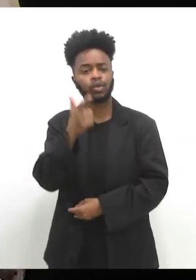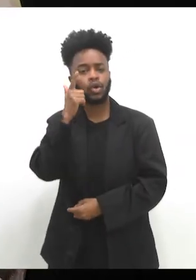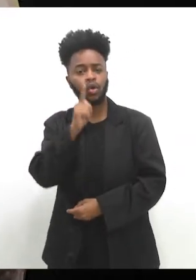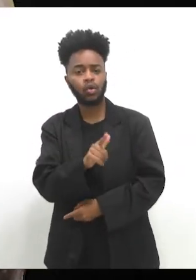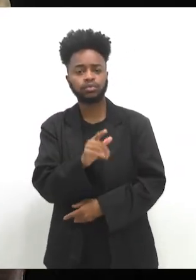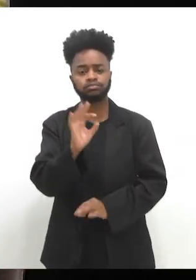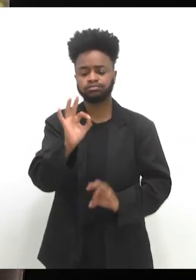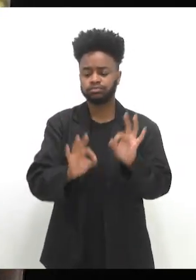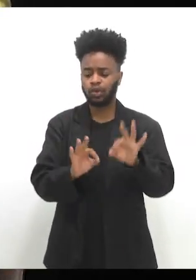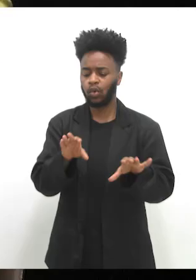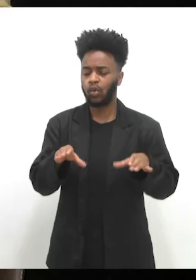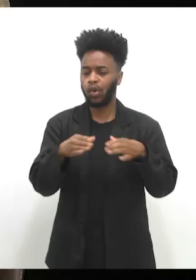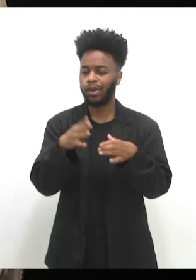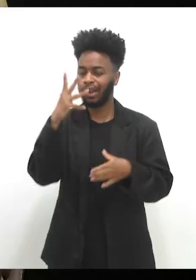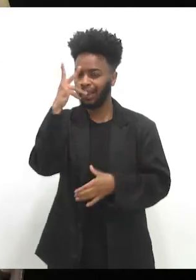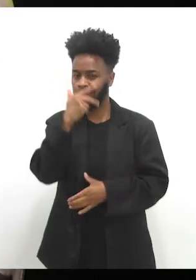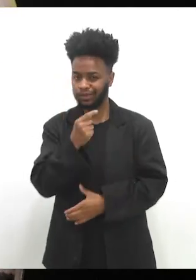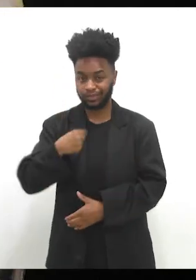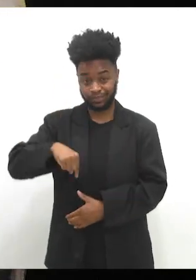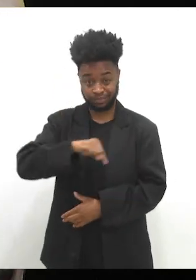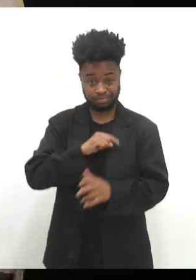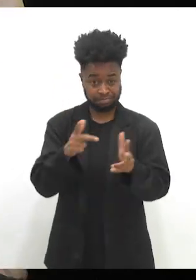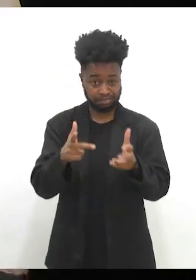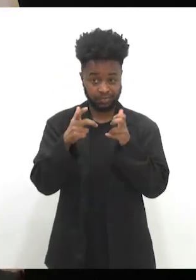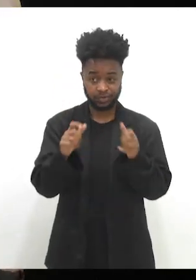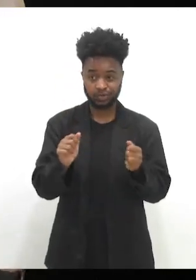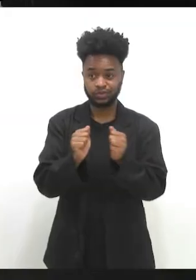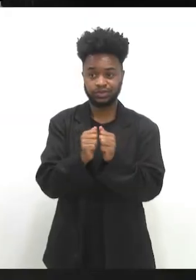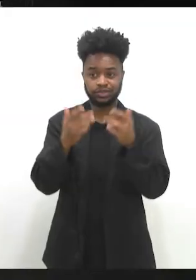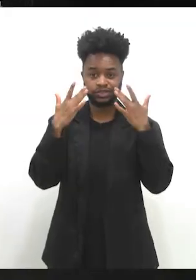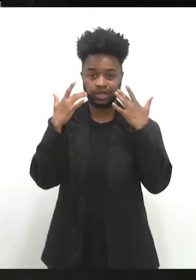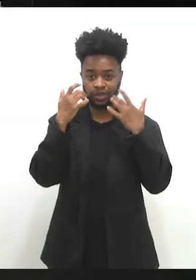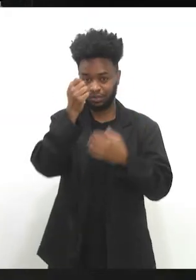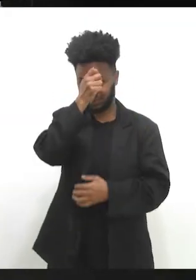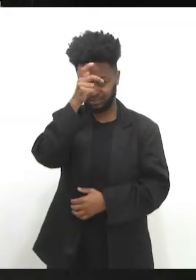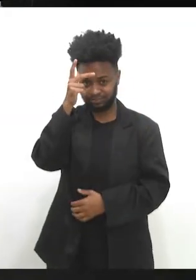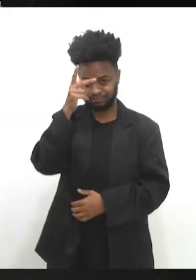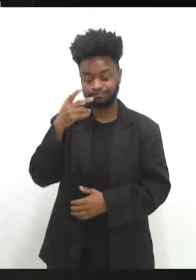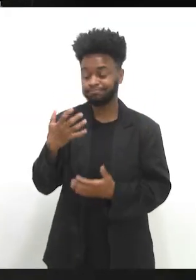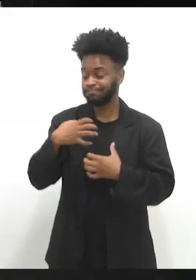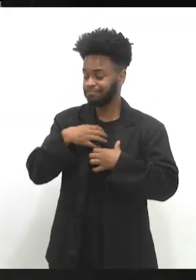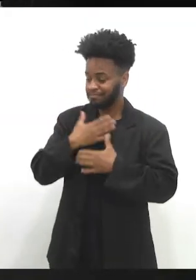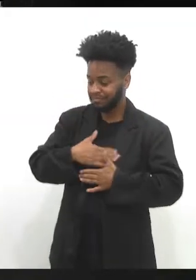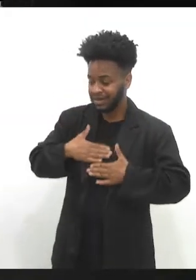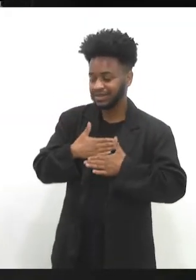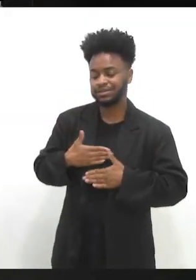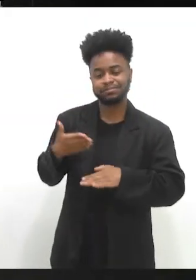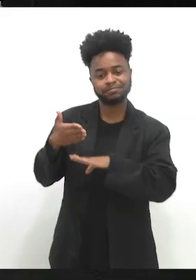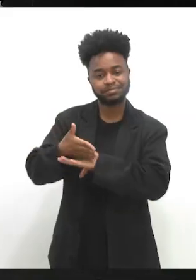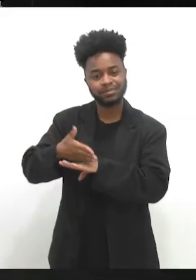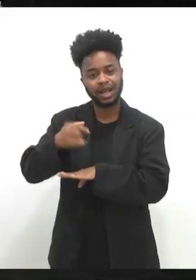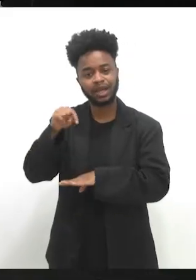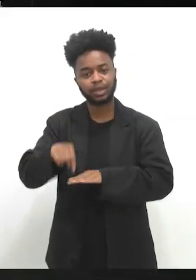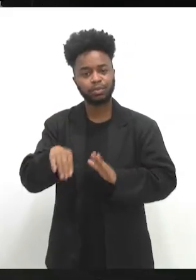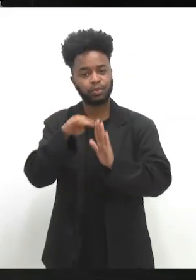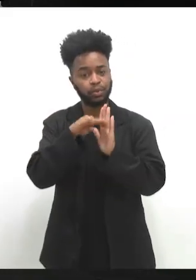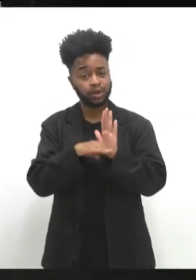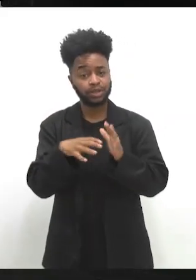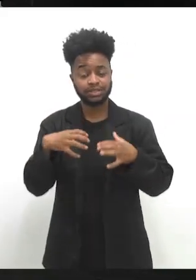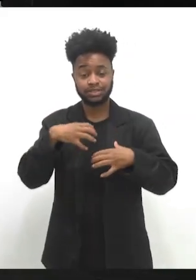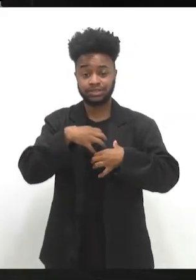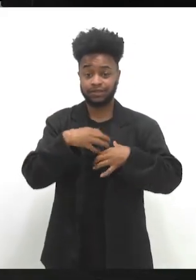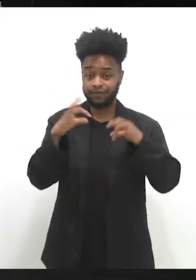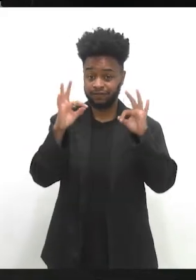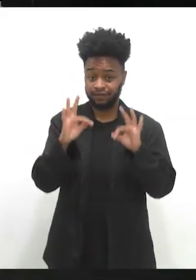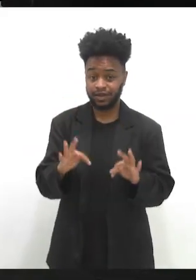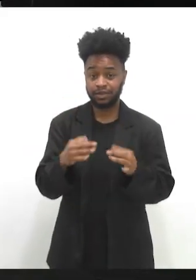consegue reger esse coro tão lindo que a gente tem visto no Teatro Municipal. Olha, é um prazer estar aqui no seu programa. Fiquei muito